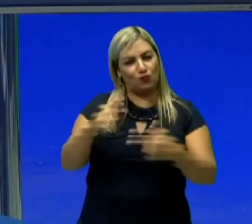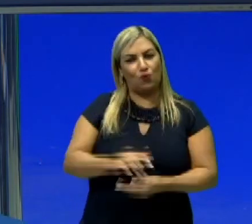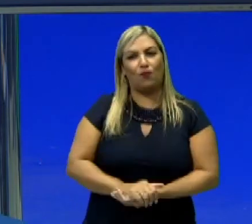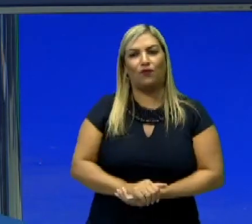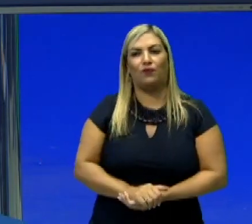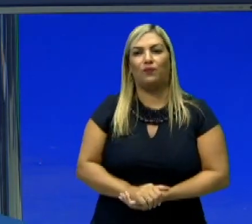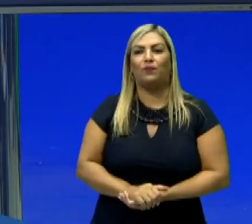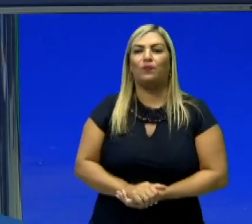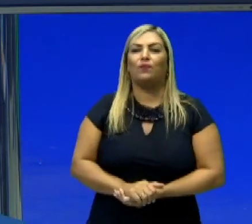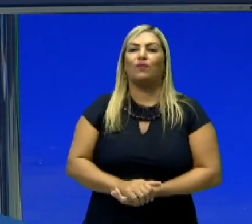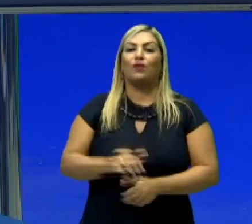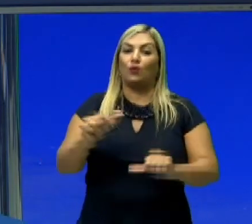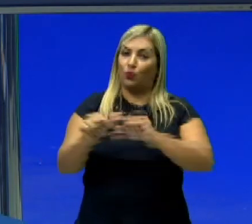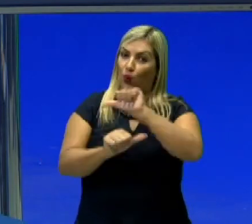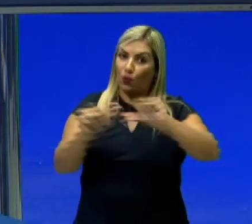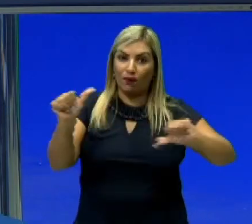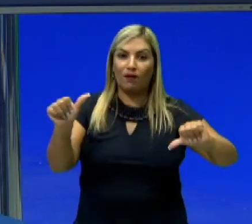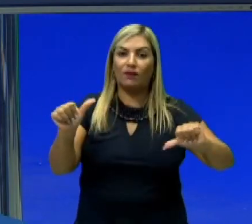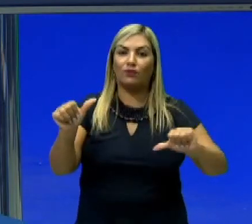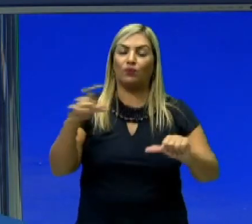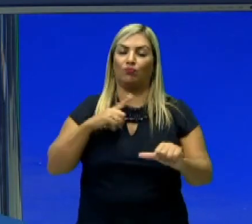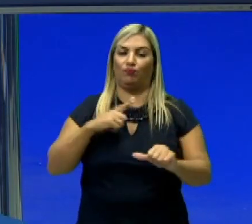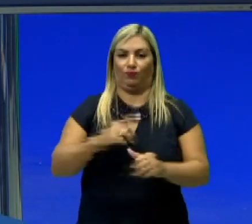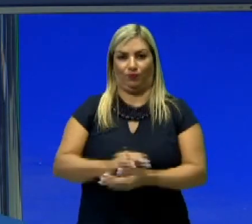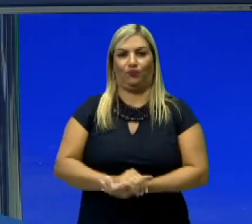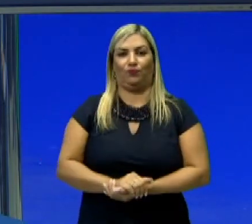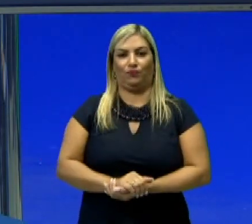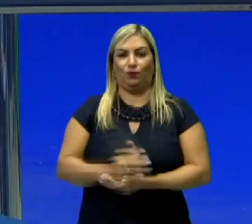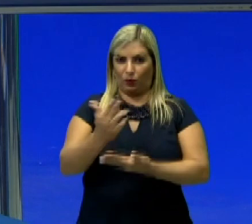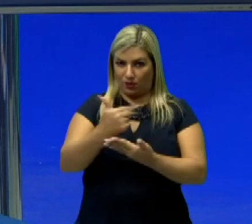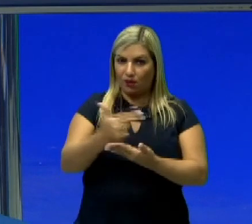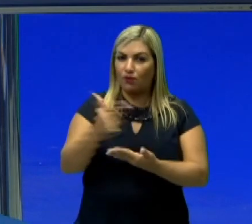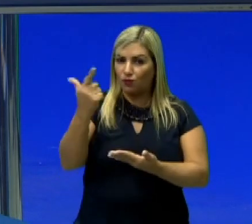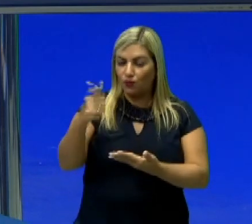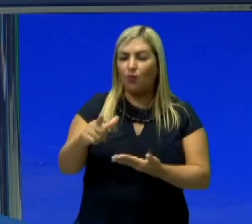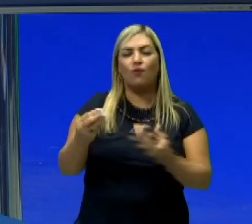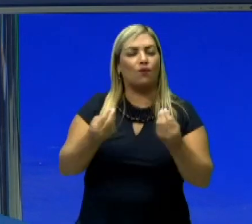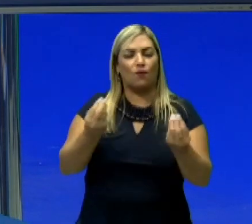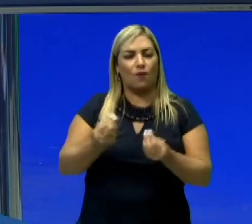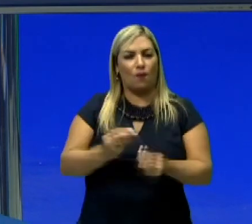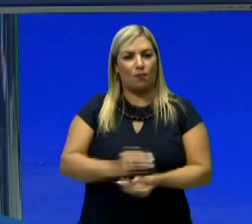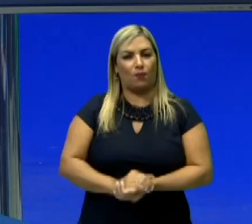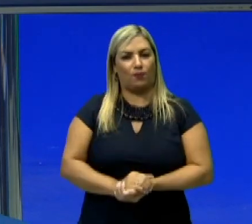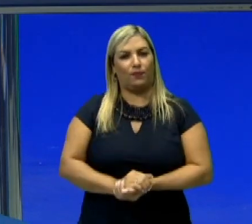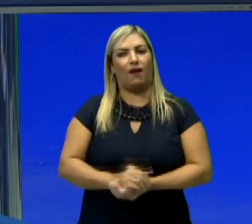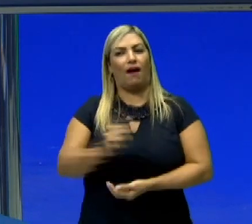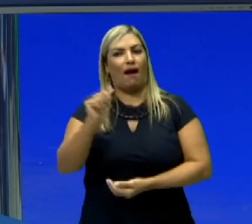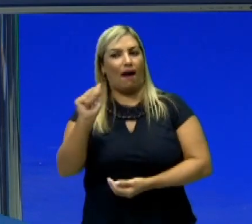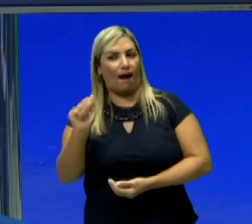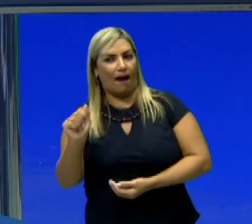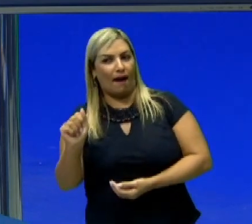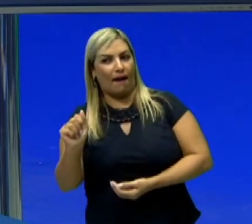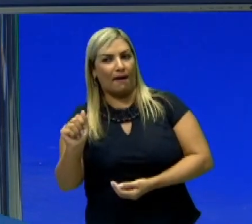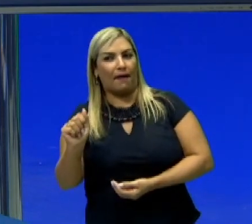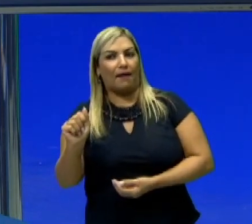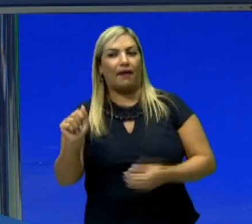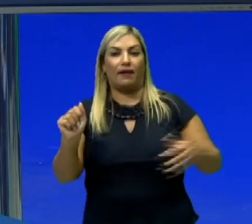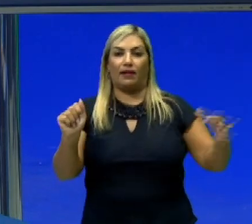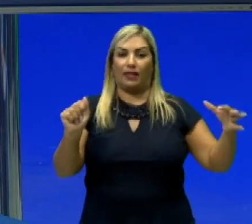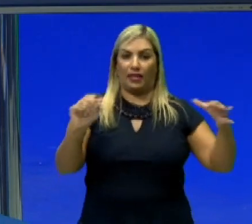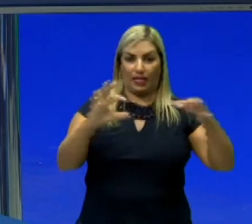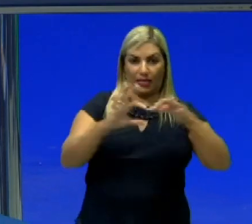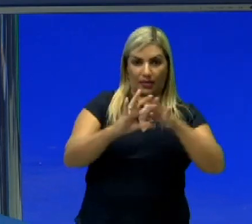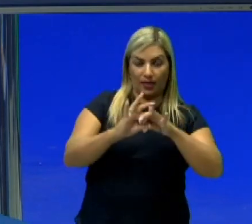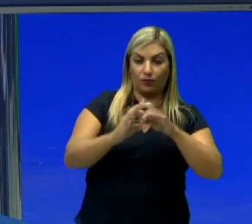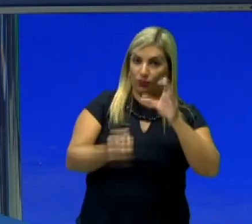2 resistores, mas trocando ele por esses caras aqui, R sobre 2. Como é que ficaria? A vai ligar no resistor que eu